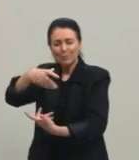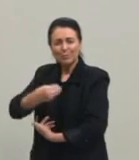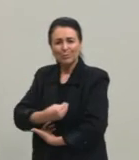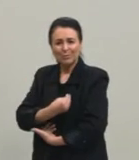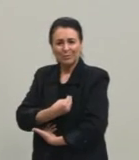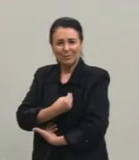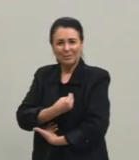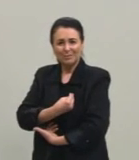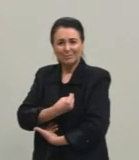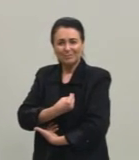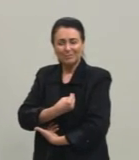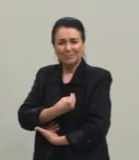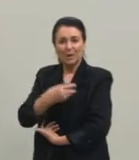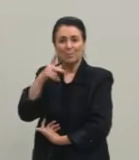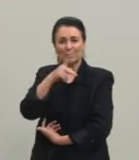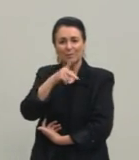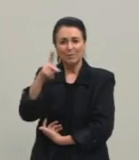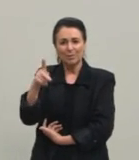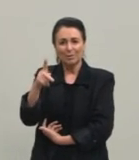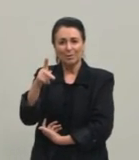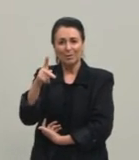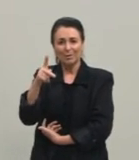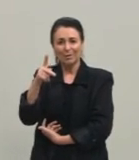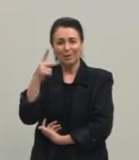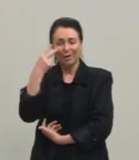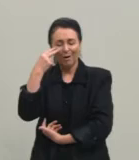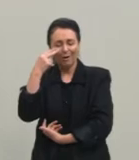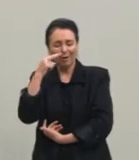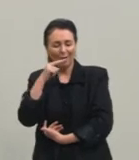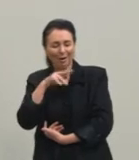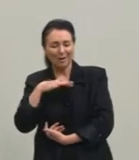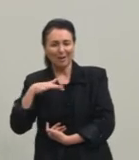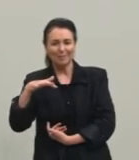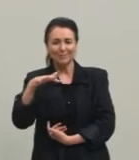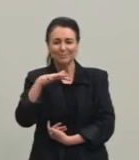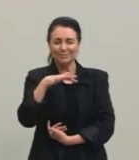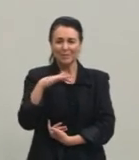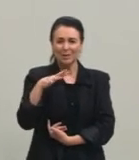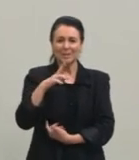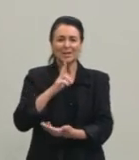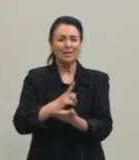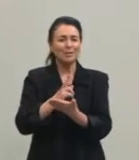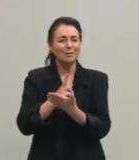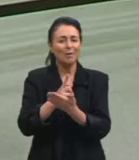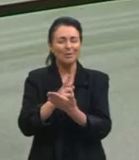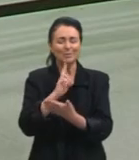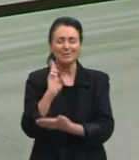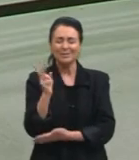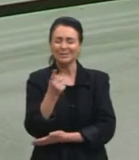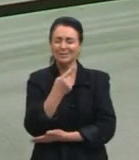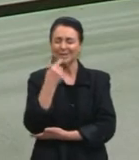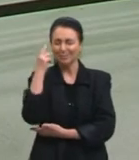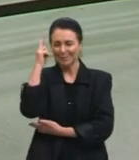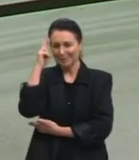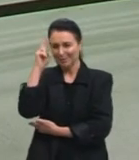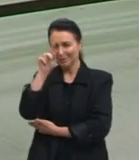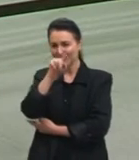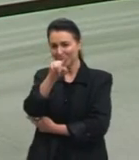Rodrigo, olhe por nós onde você estiver, que nós sempre lembraremos de você.